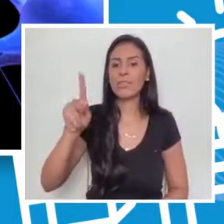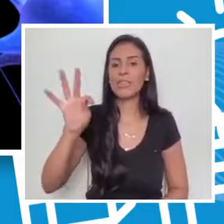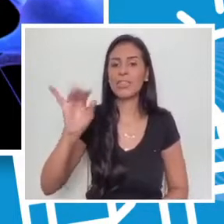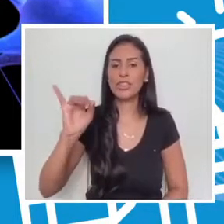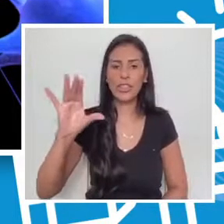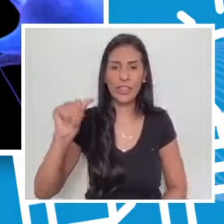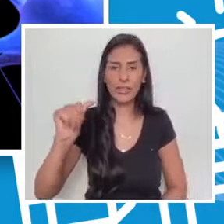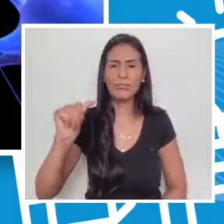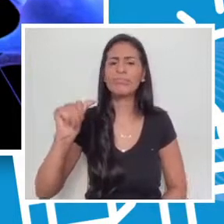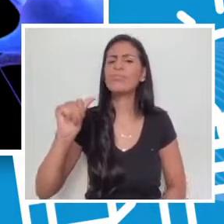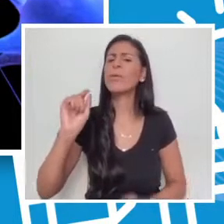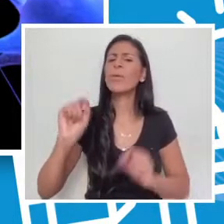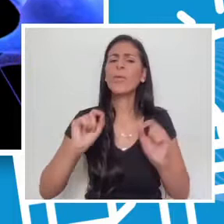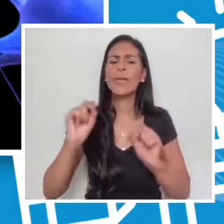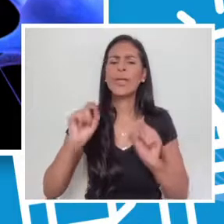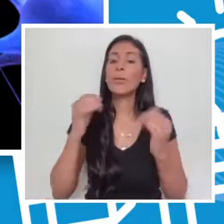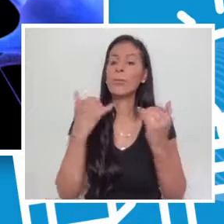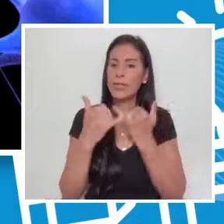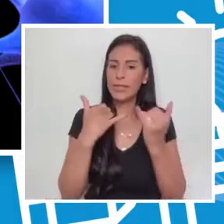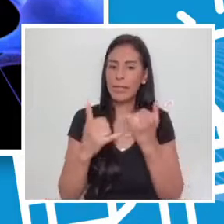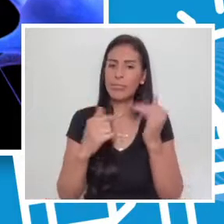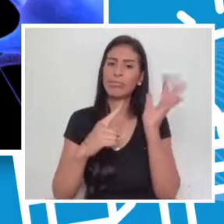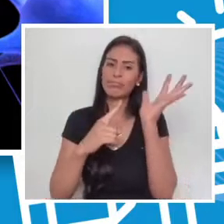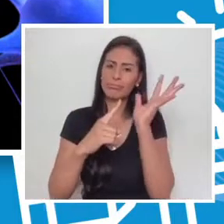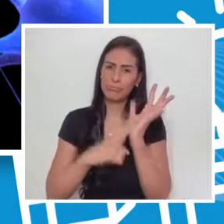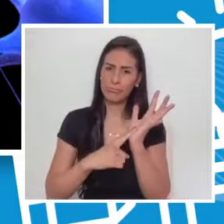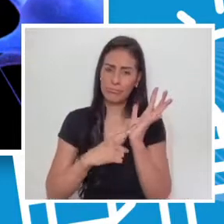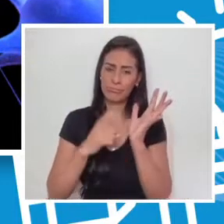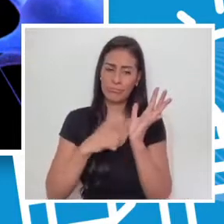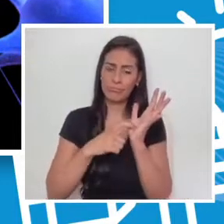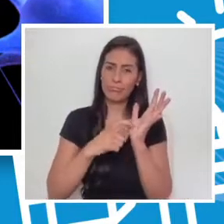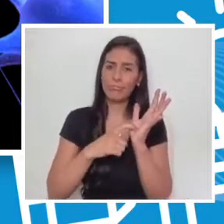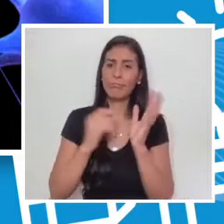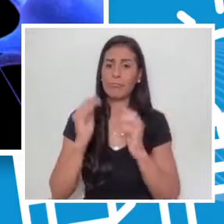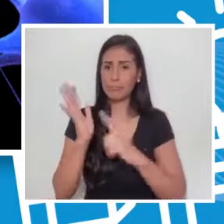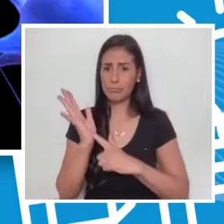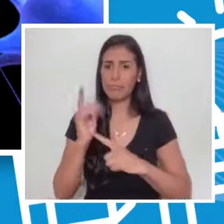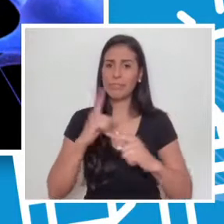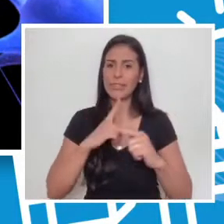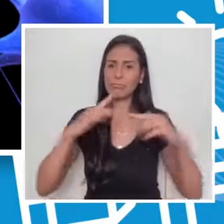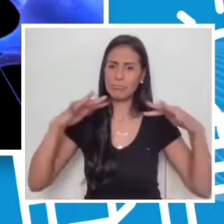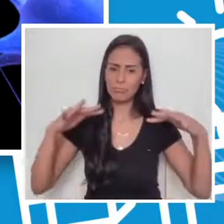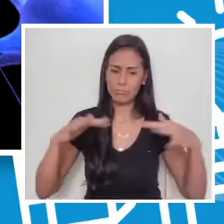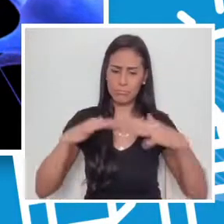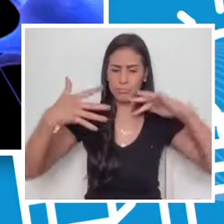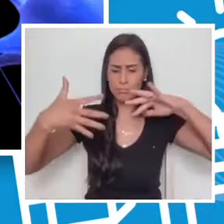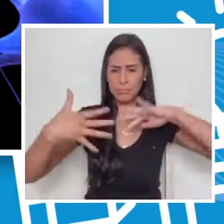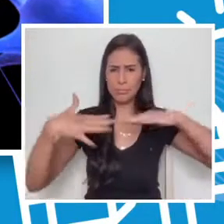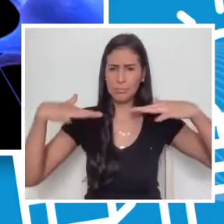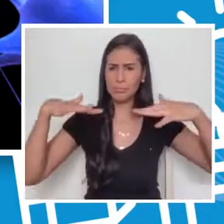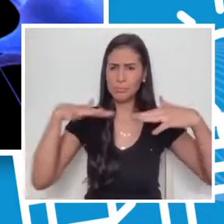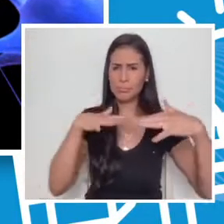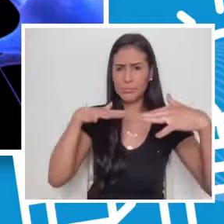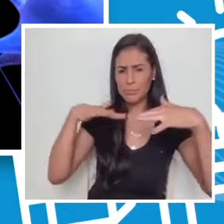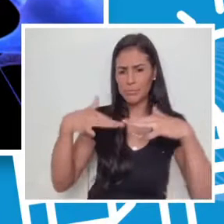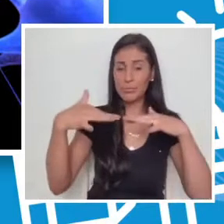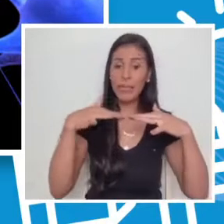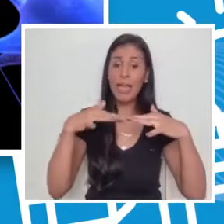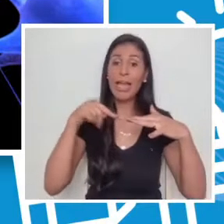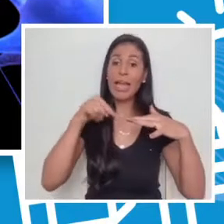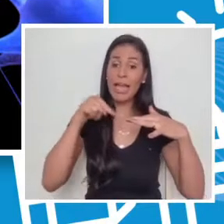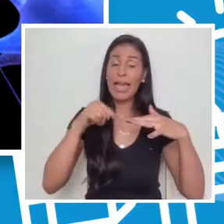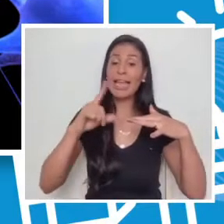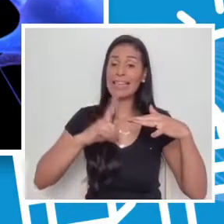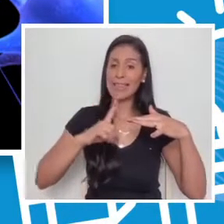de neurônios, e os neurônios têm partes. Tem um conjunto de antenas que recebem informações de